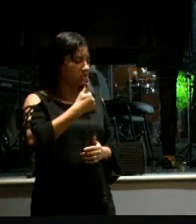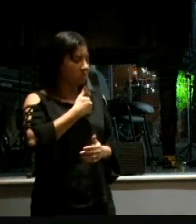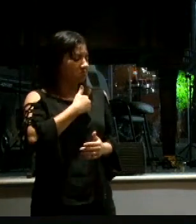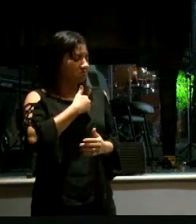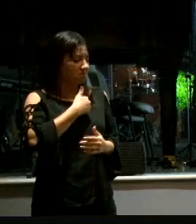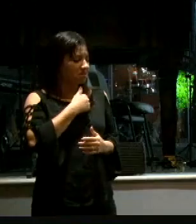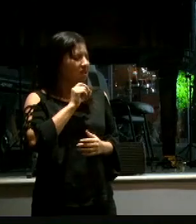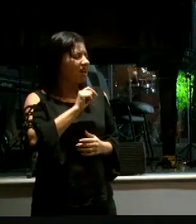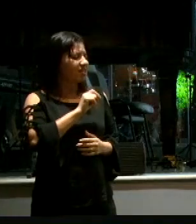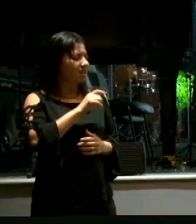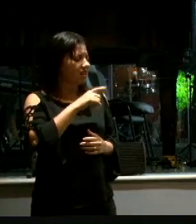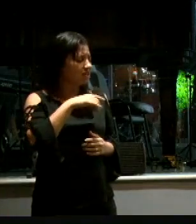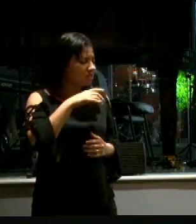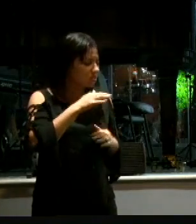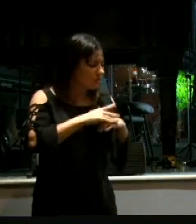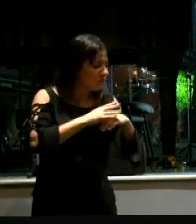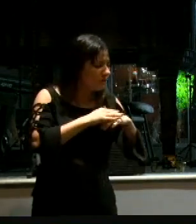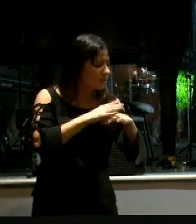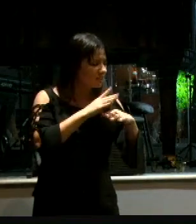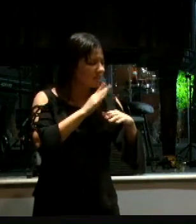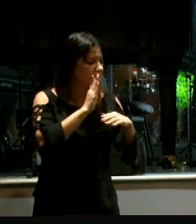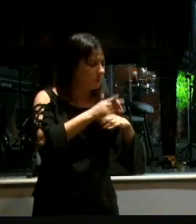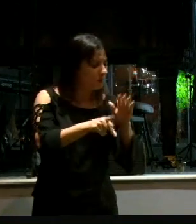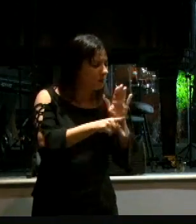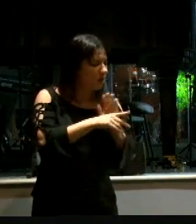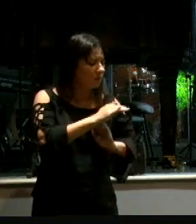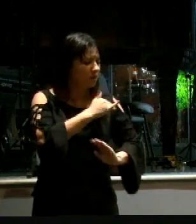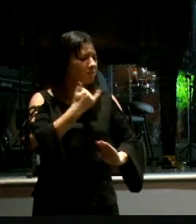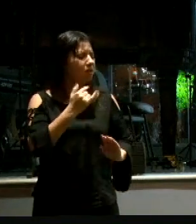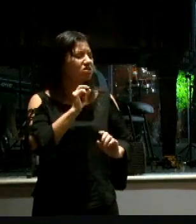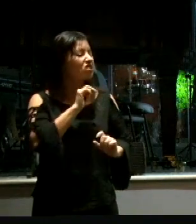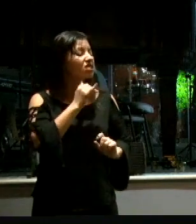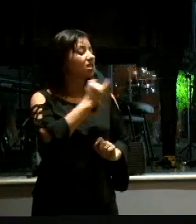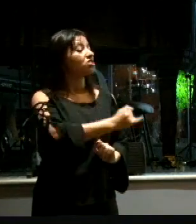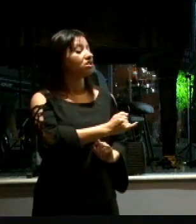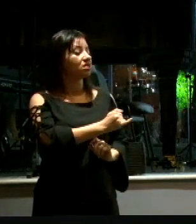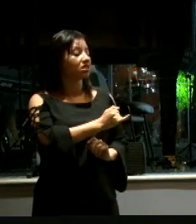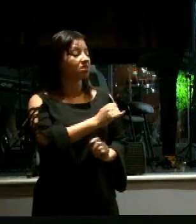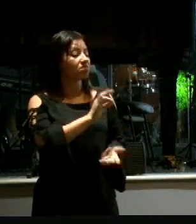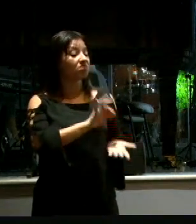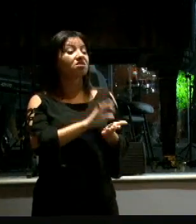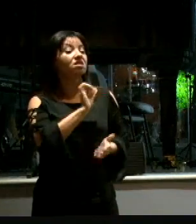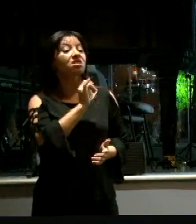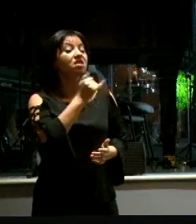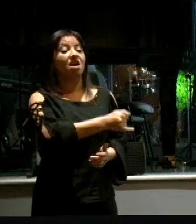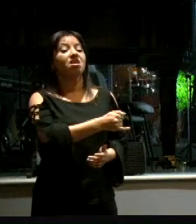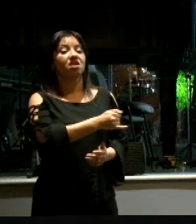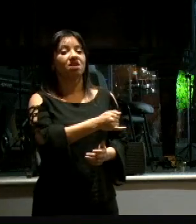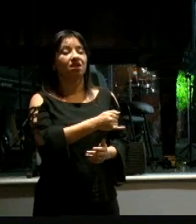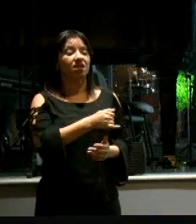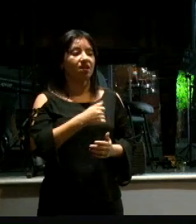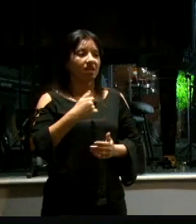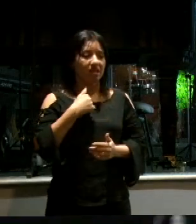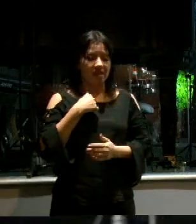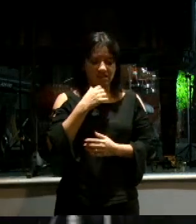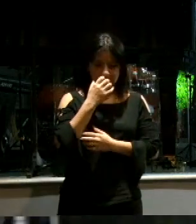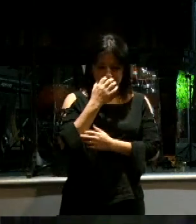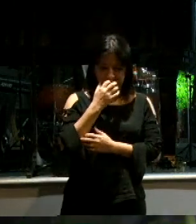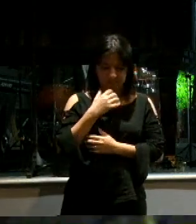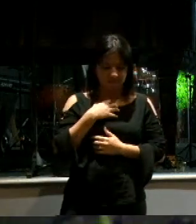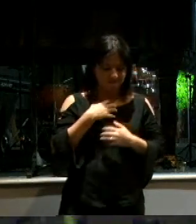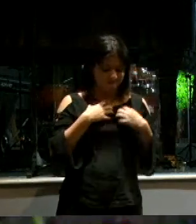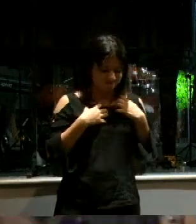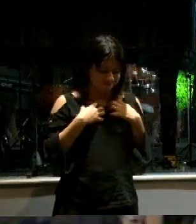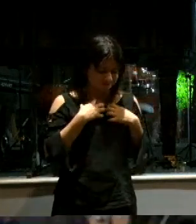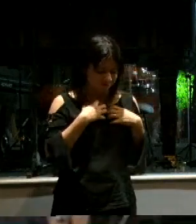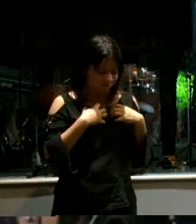E eu fiquei um pouco atemorizado, né? Porque eu ouvi aquela voz dentro de mim. Mas eu falei: será que isso não é a voz do meu coração, de quem